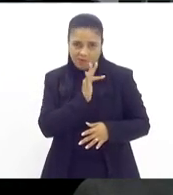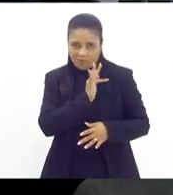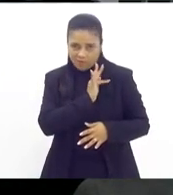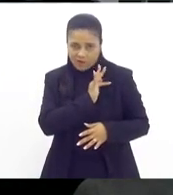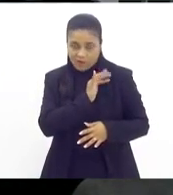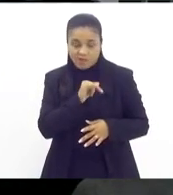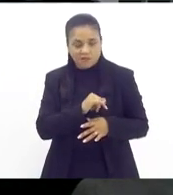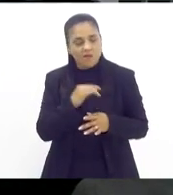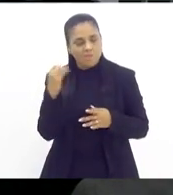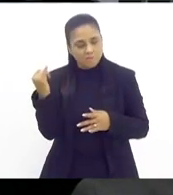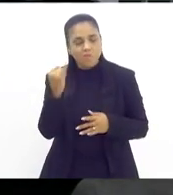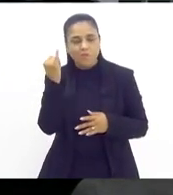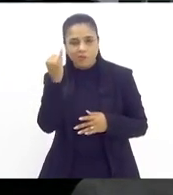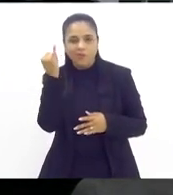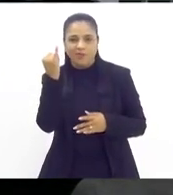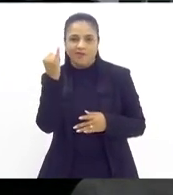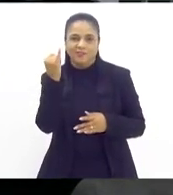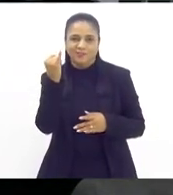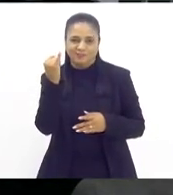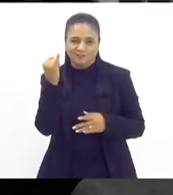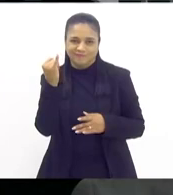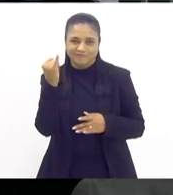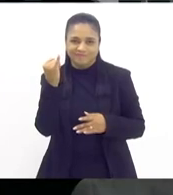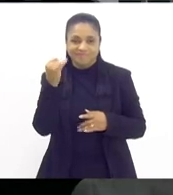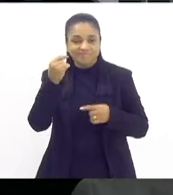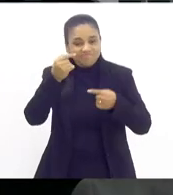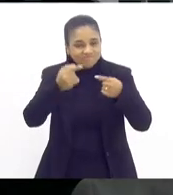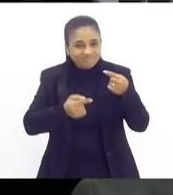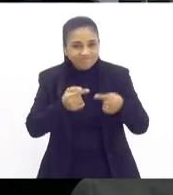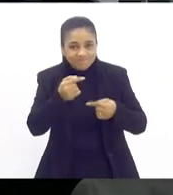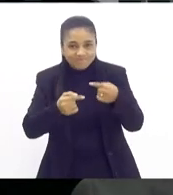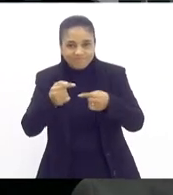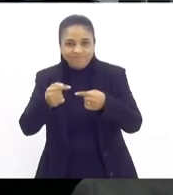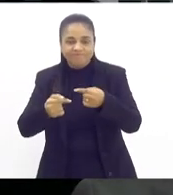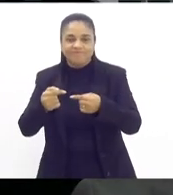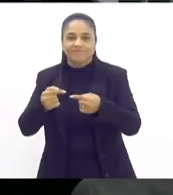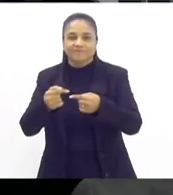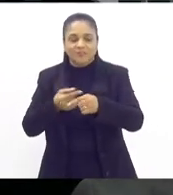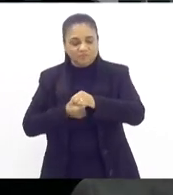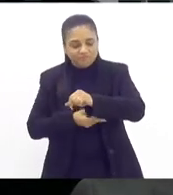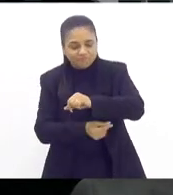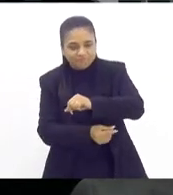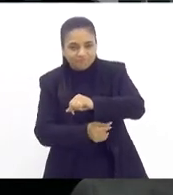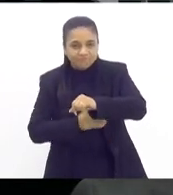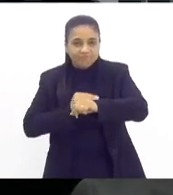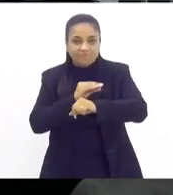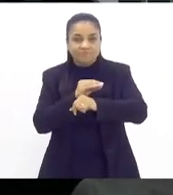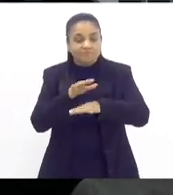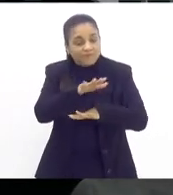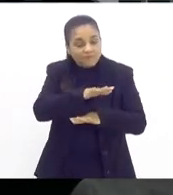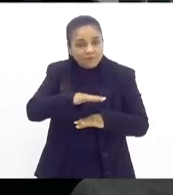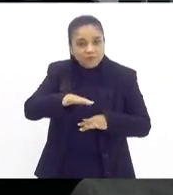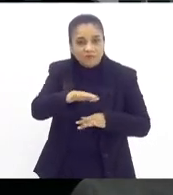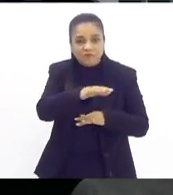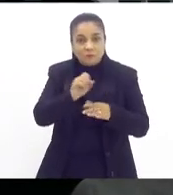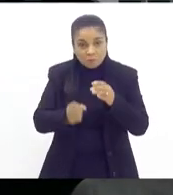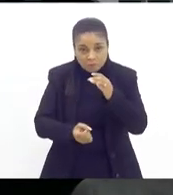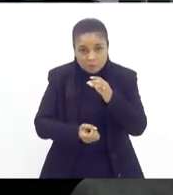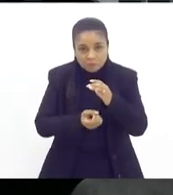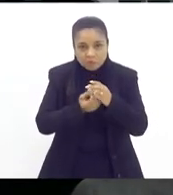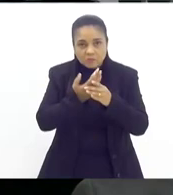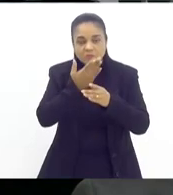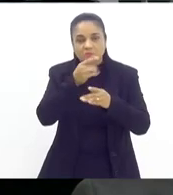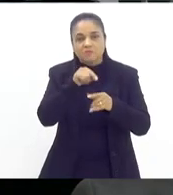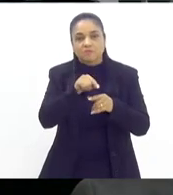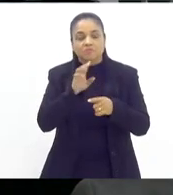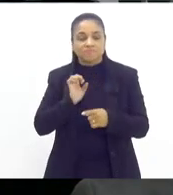ponto importante dos critérios, como que está o debate do Fundo de Desenvolvimento Regional, porque foi criado com uma lógica de basicamente